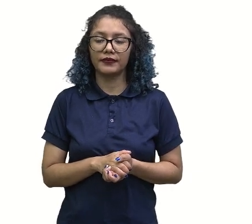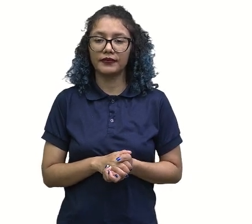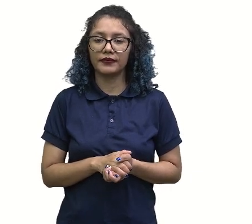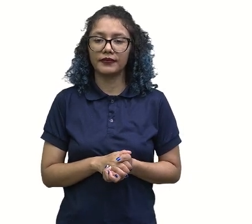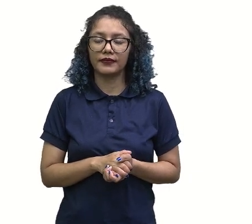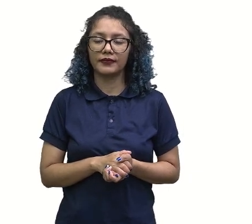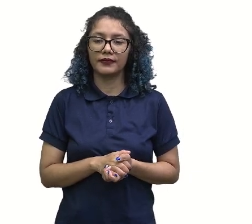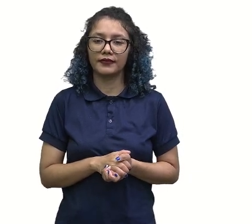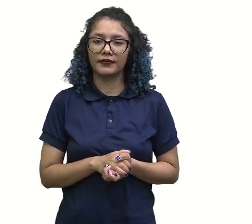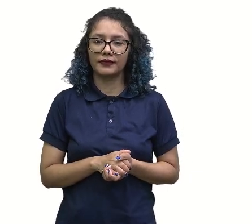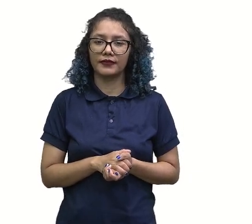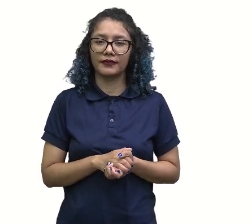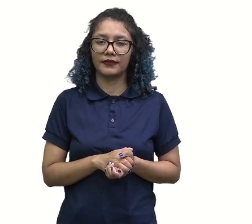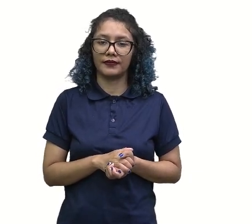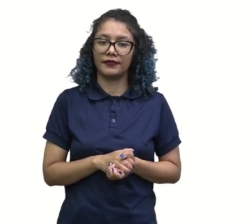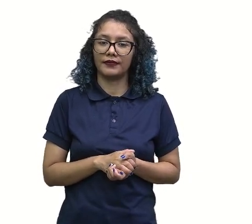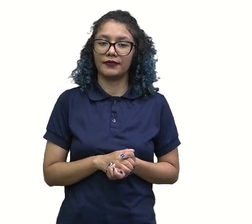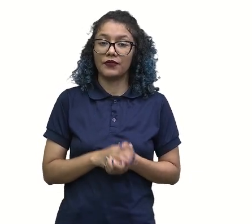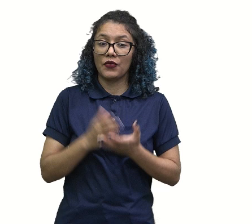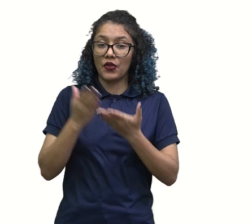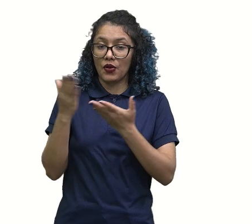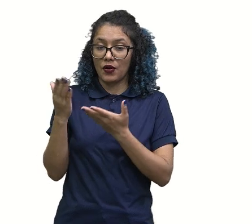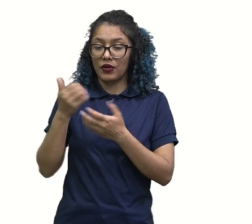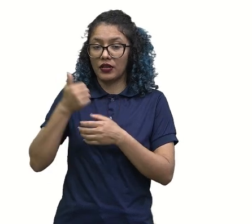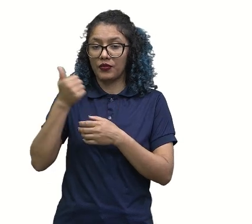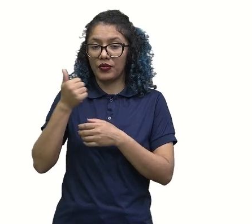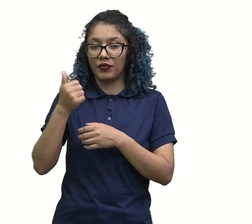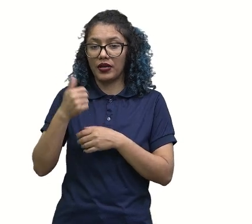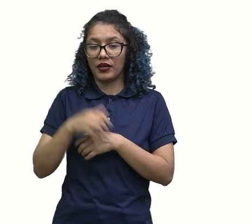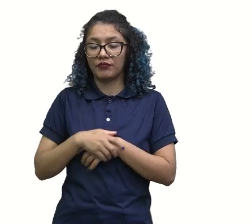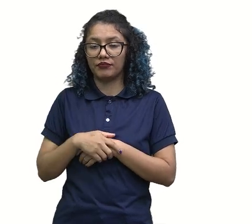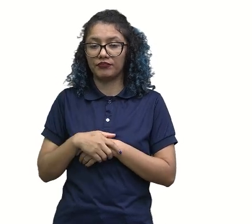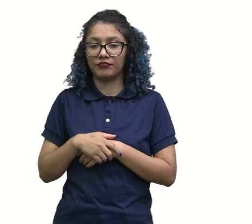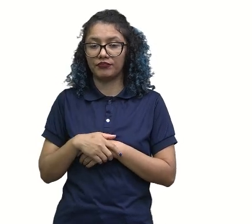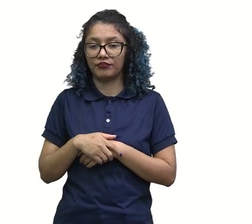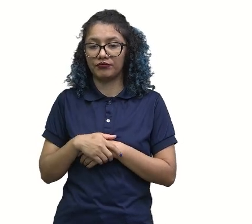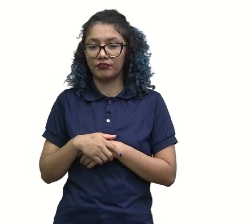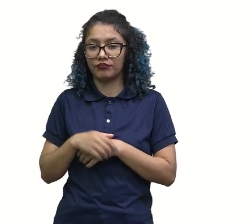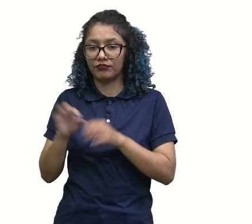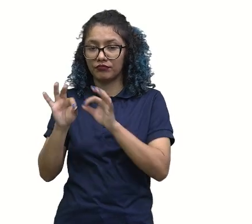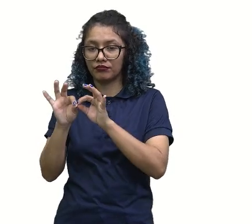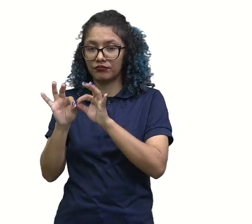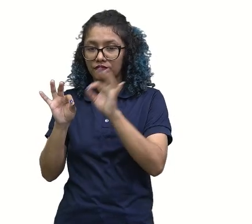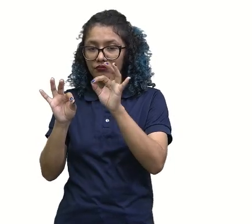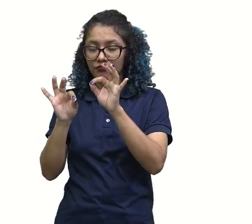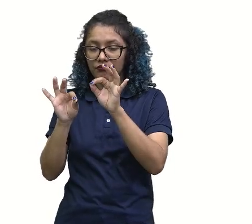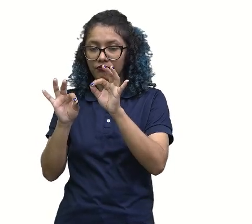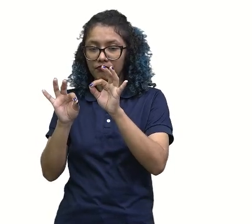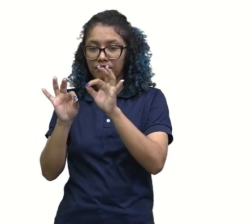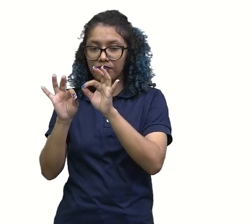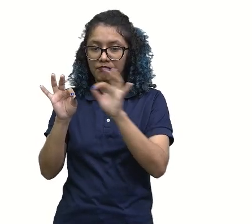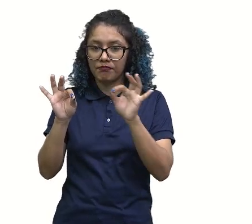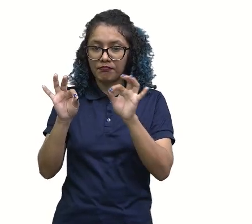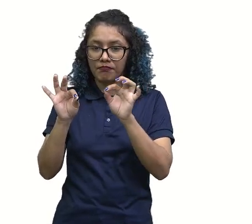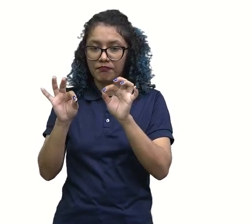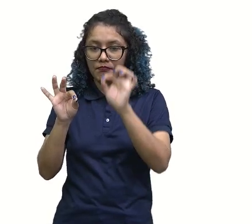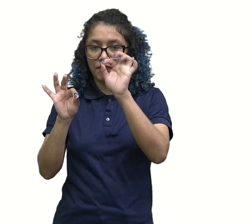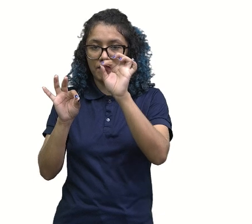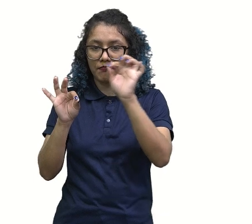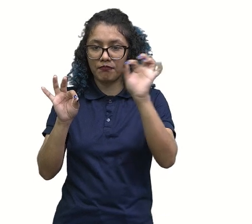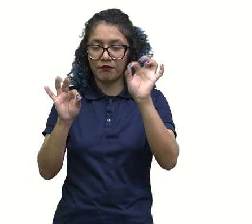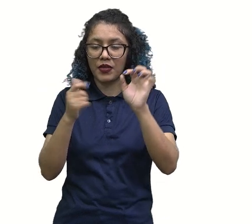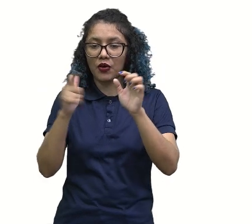O que a gente vai ter? Aqui, ó, substância pura, sobe, substância pura, beleza.